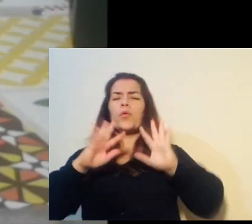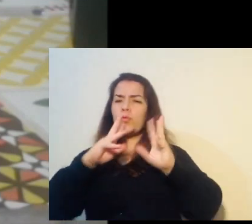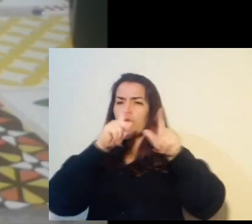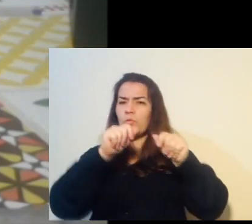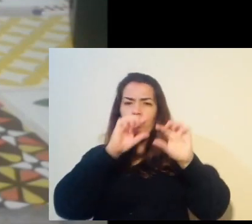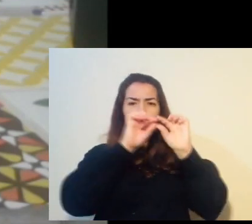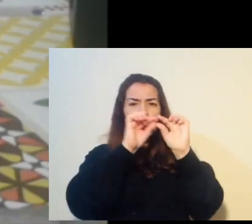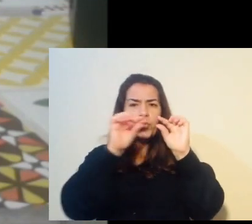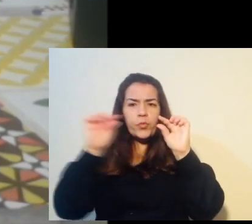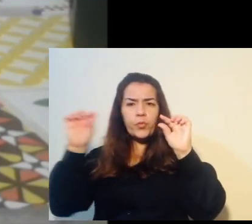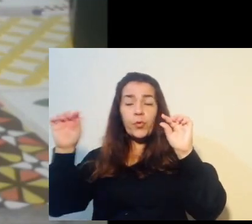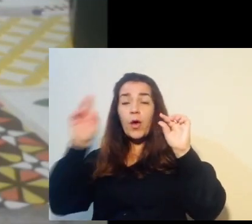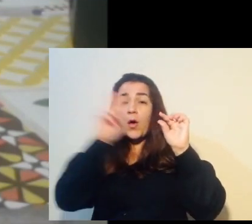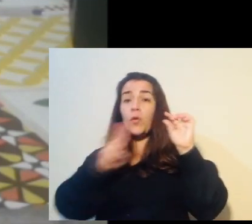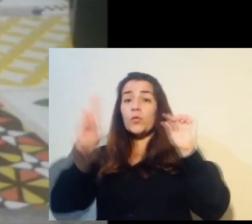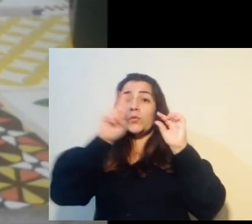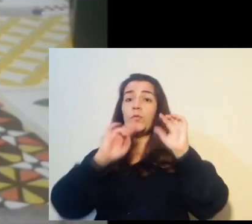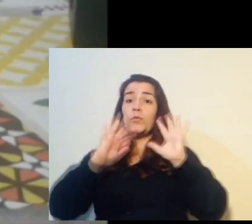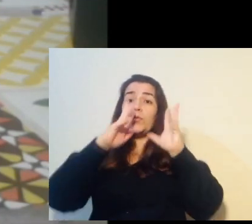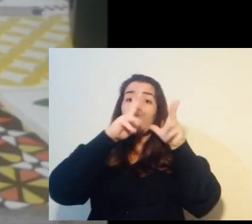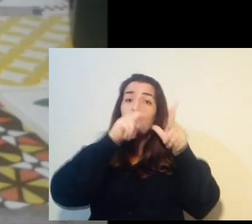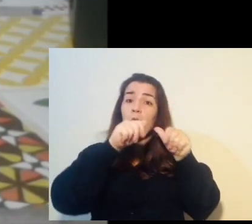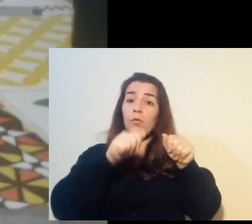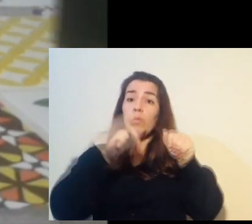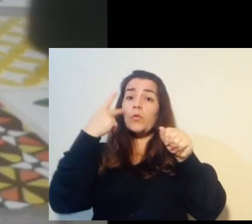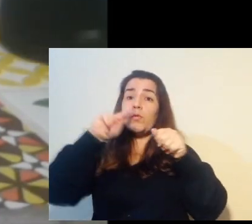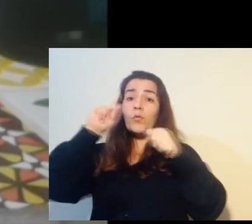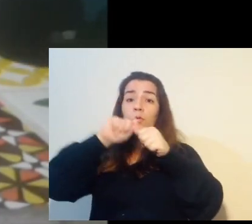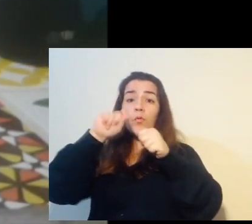os furos. Aqui a gente vai usar todos